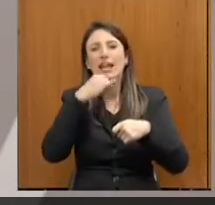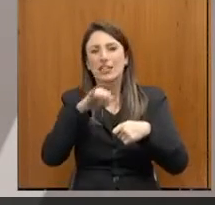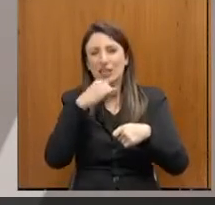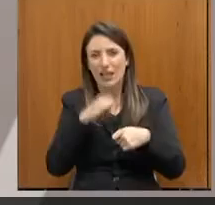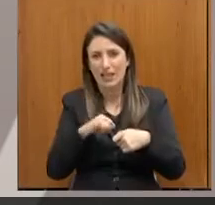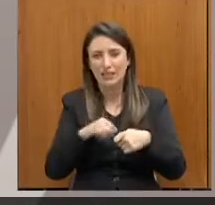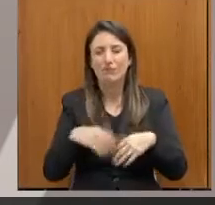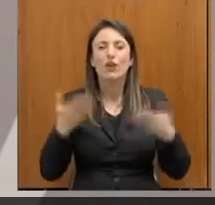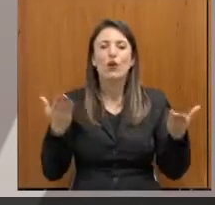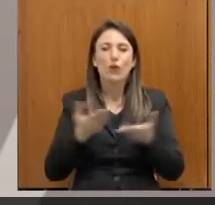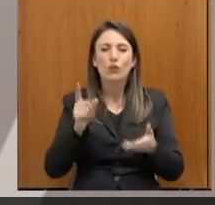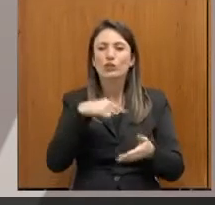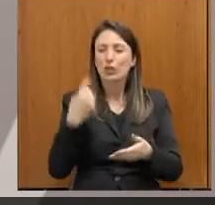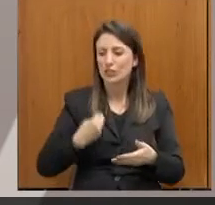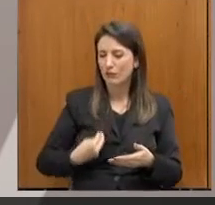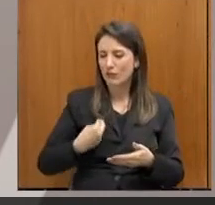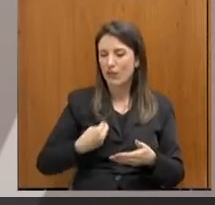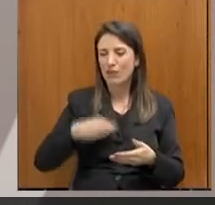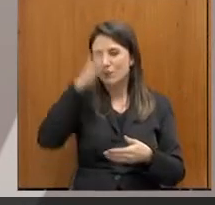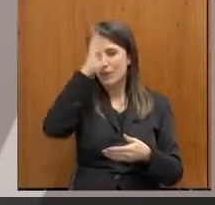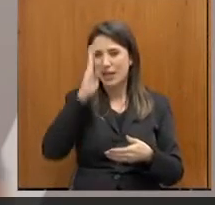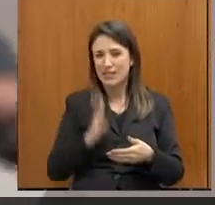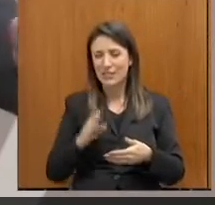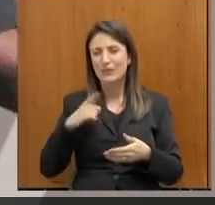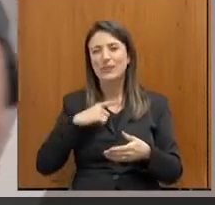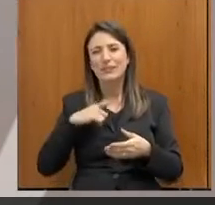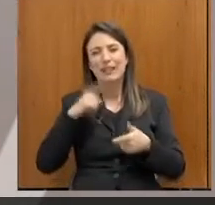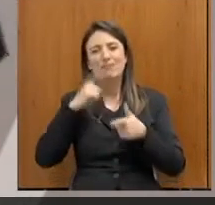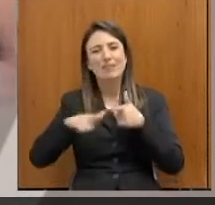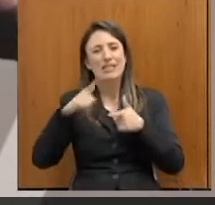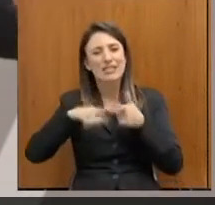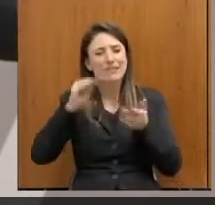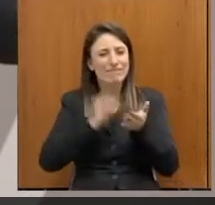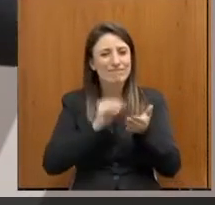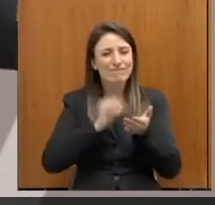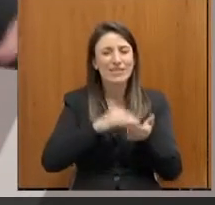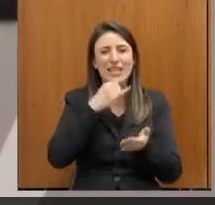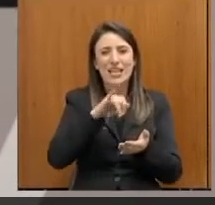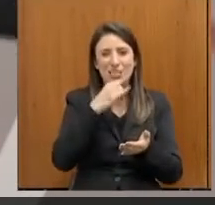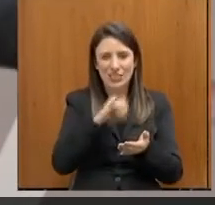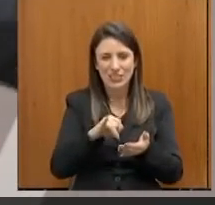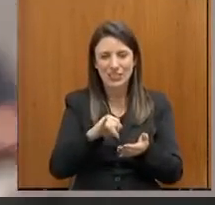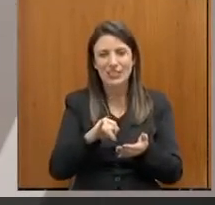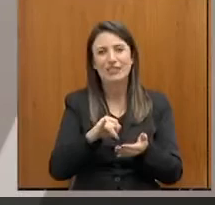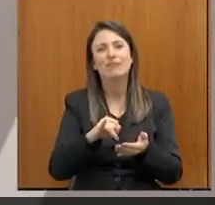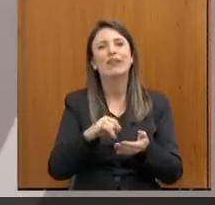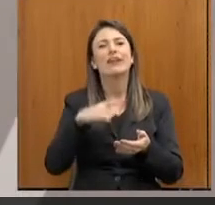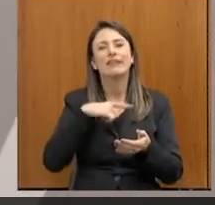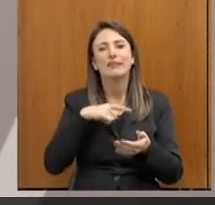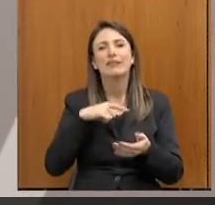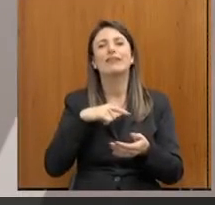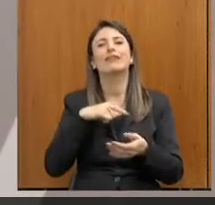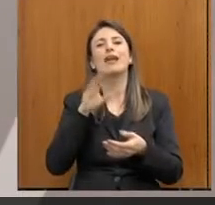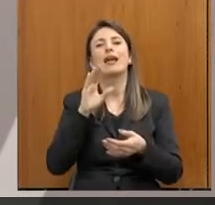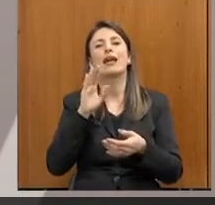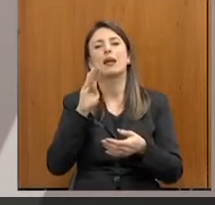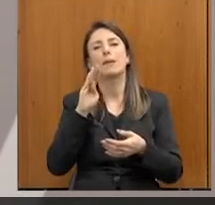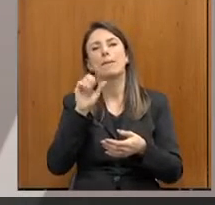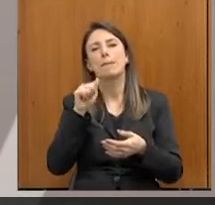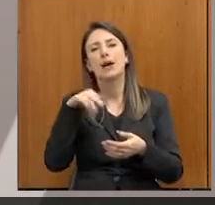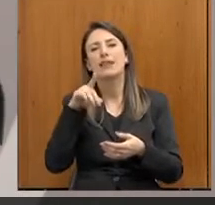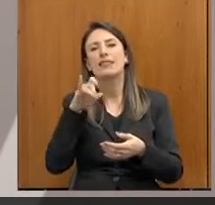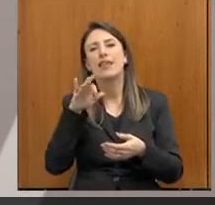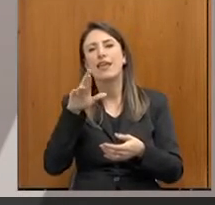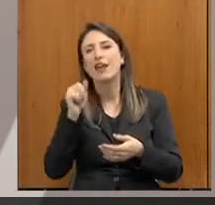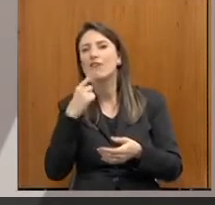gente vive hoje no Brasil uma crise energética a gente vive bandeira dois olha as bandeiras vermelhas dois tarifa extra ou tem